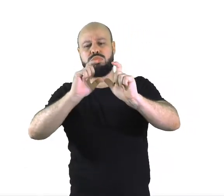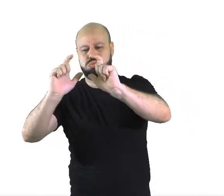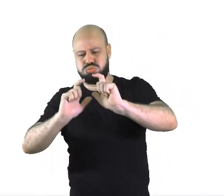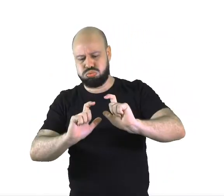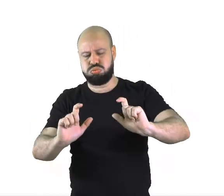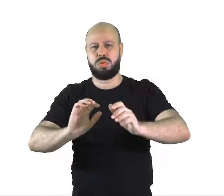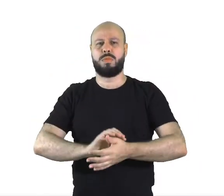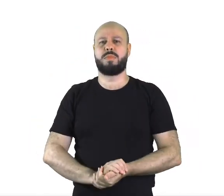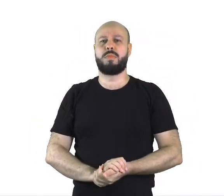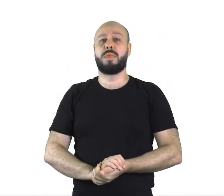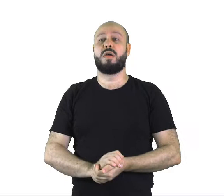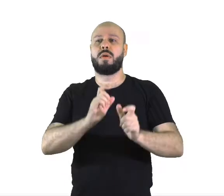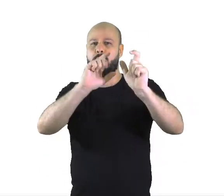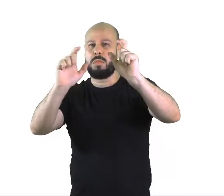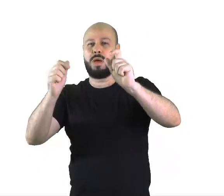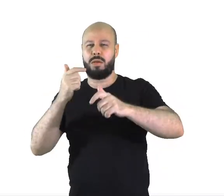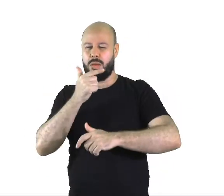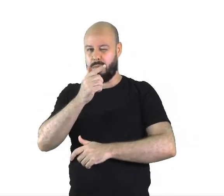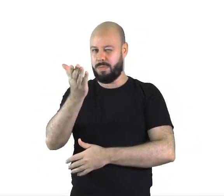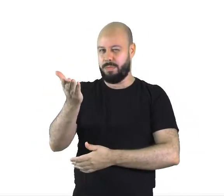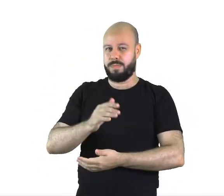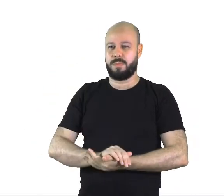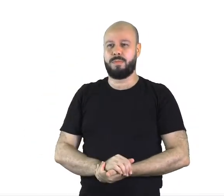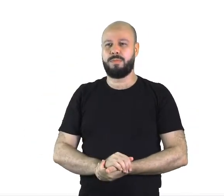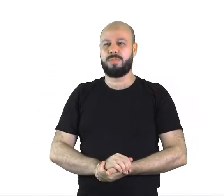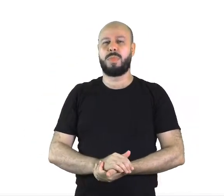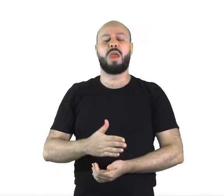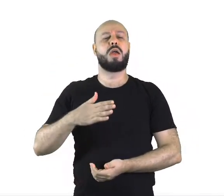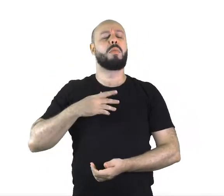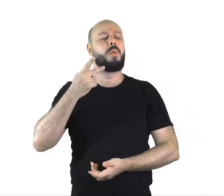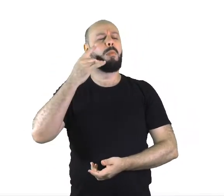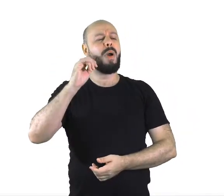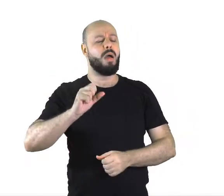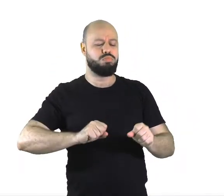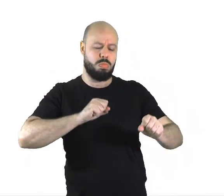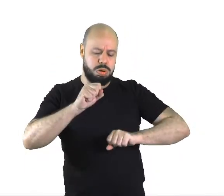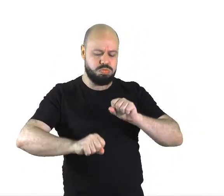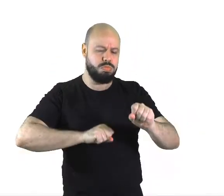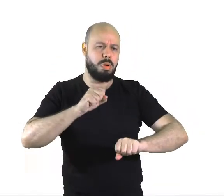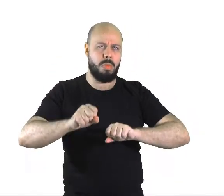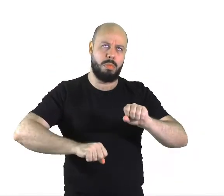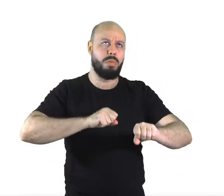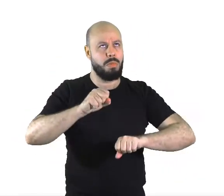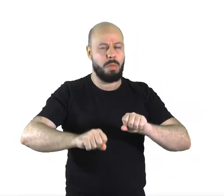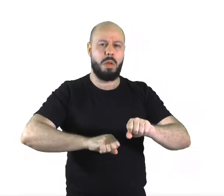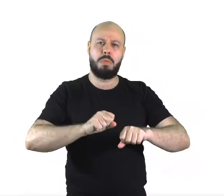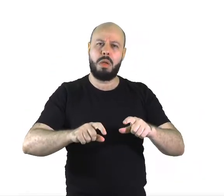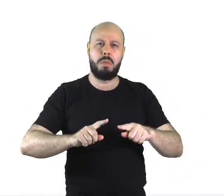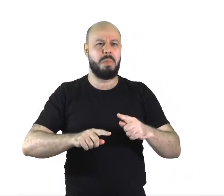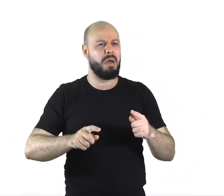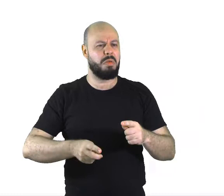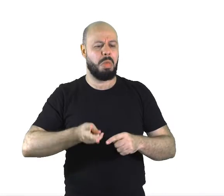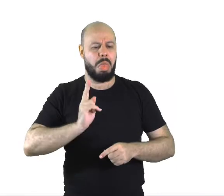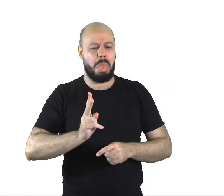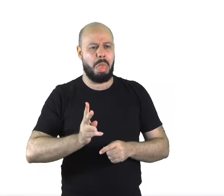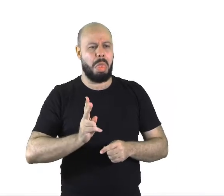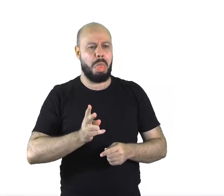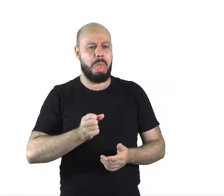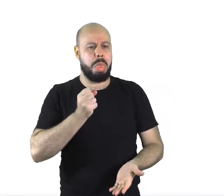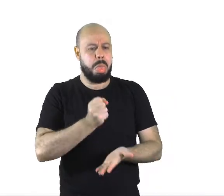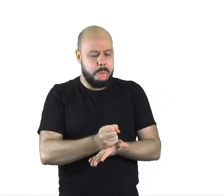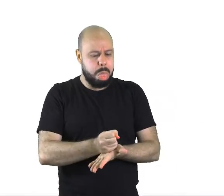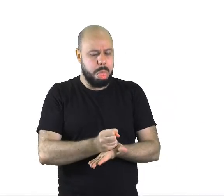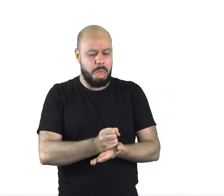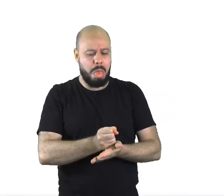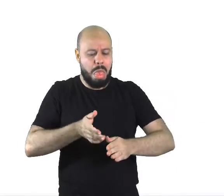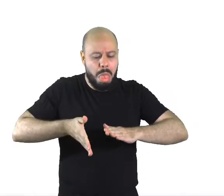Observe a tirinha humorística. Meu pai fica pedalando essa bicicleta, mas nunca vai a lugar nenhum. Deve